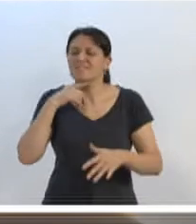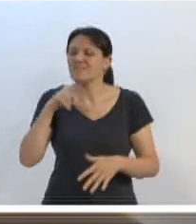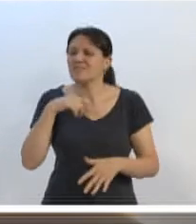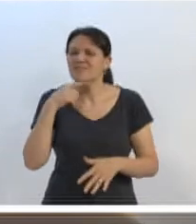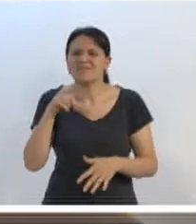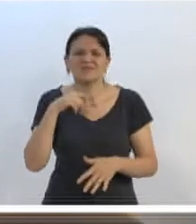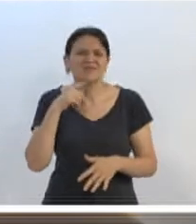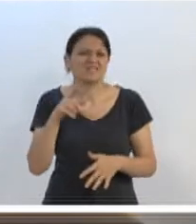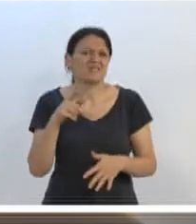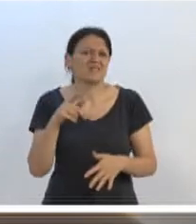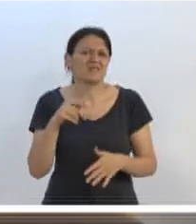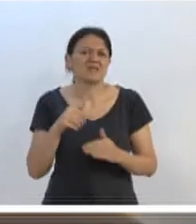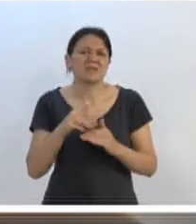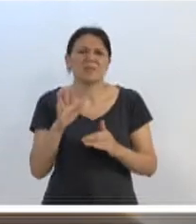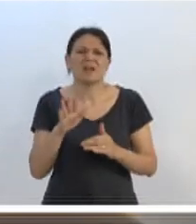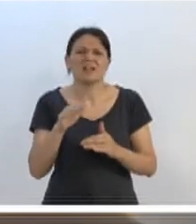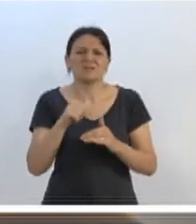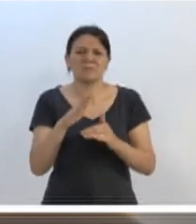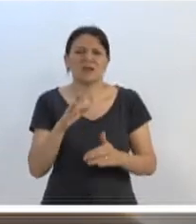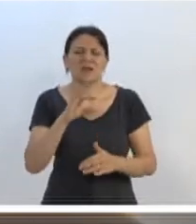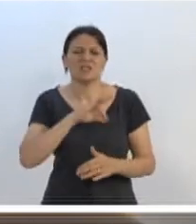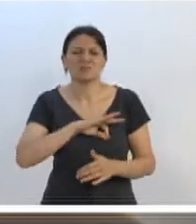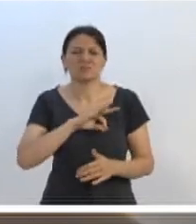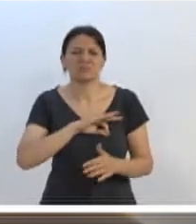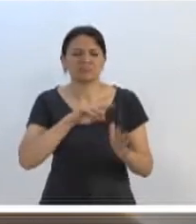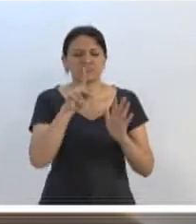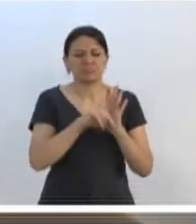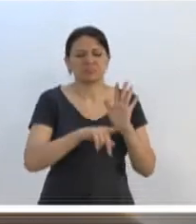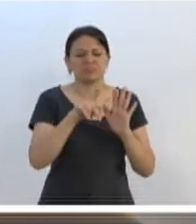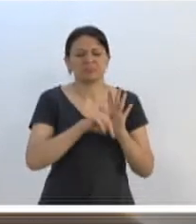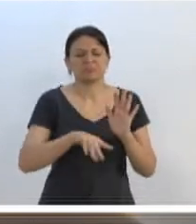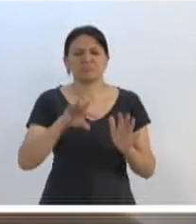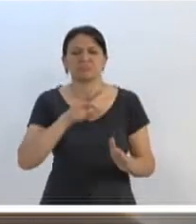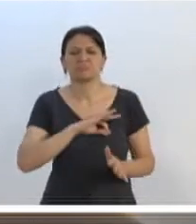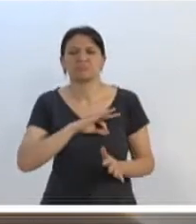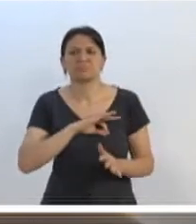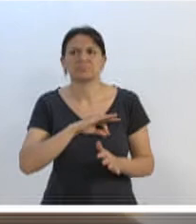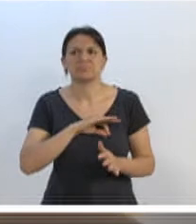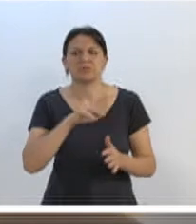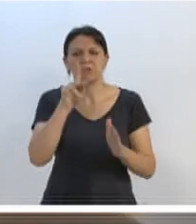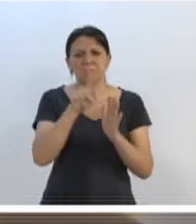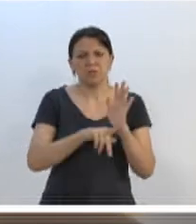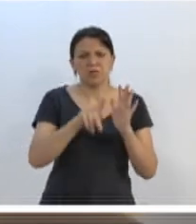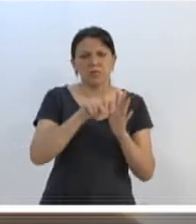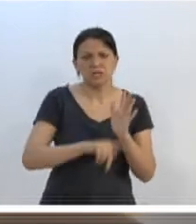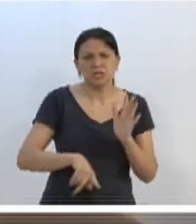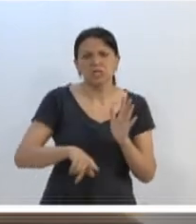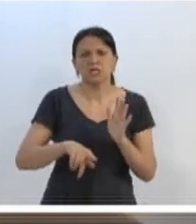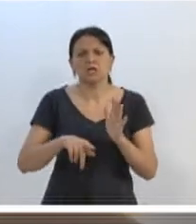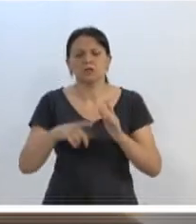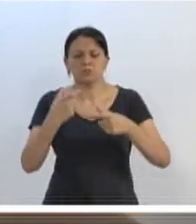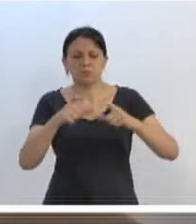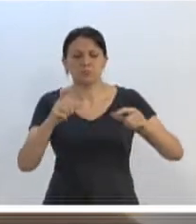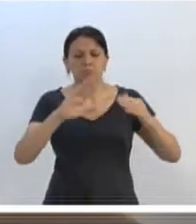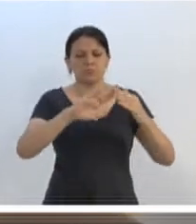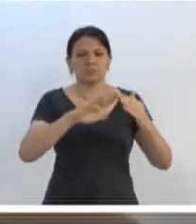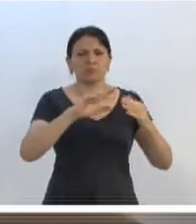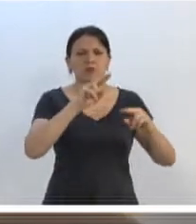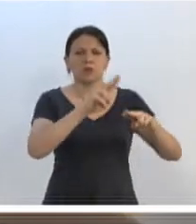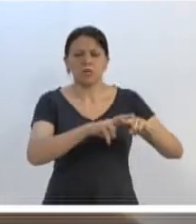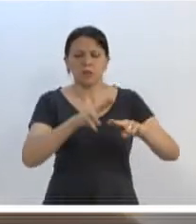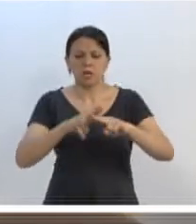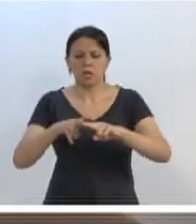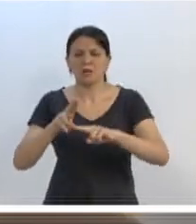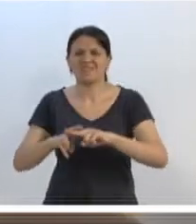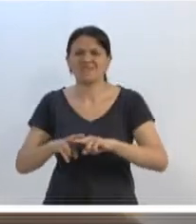contratar mais policiais, fazer projeto para contratar mais policiais, projetos para ampliar nossos presídios.